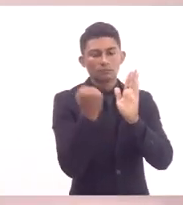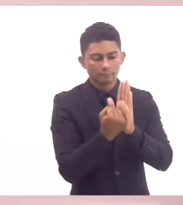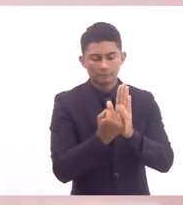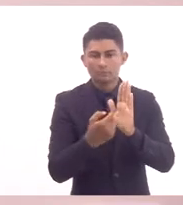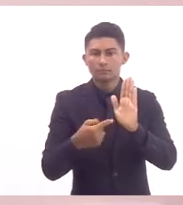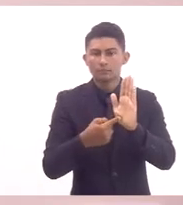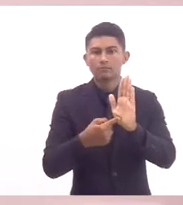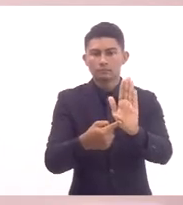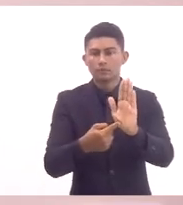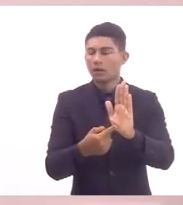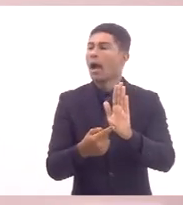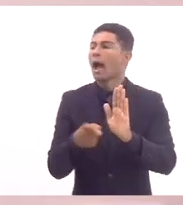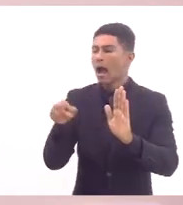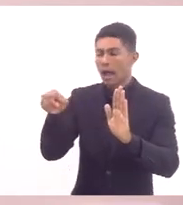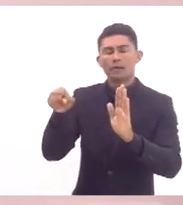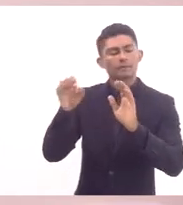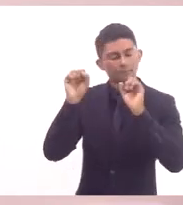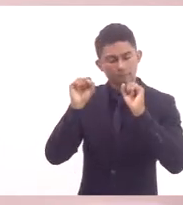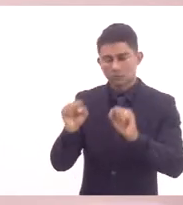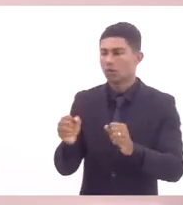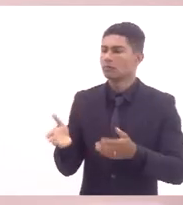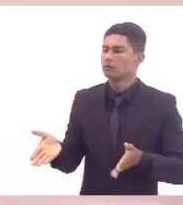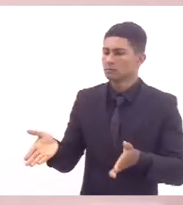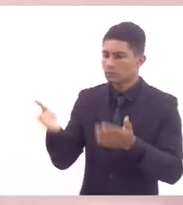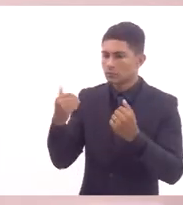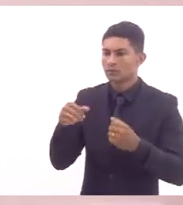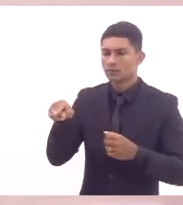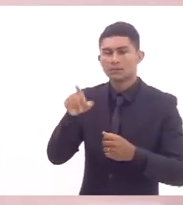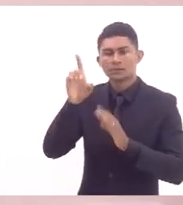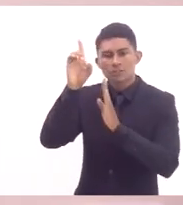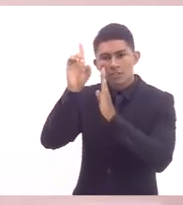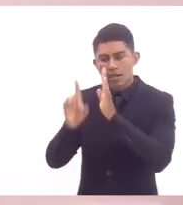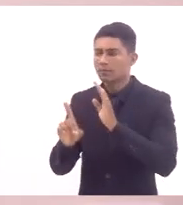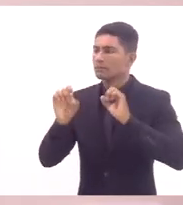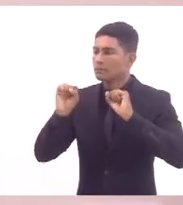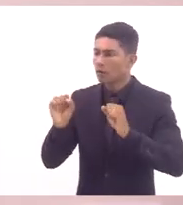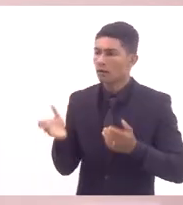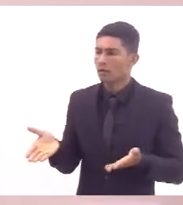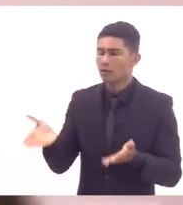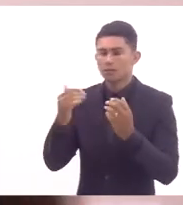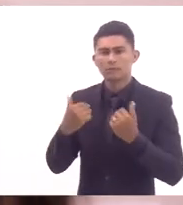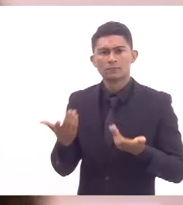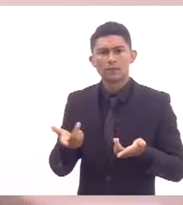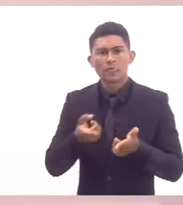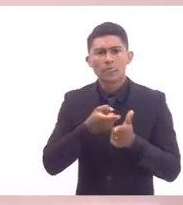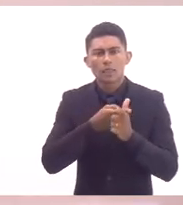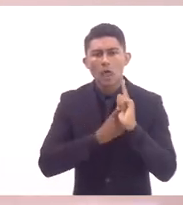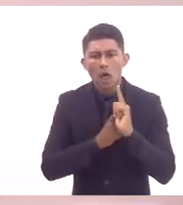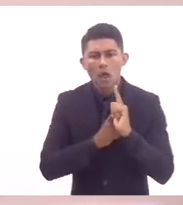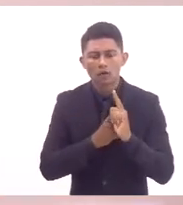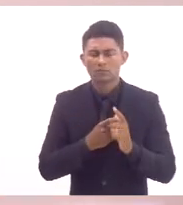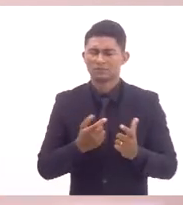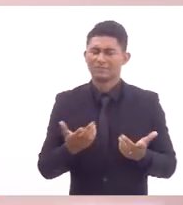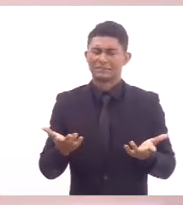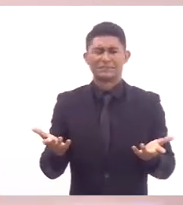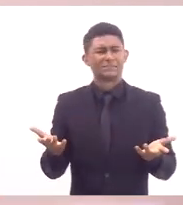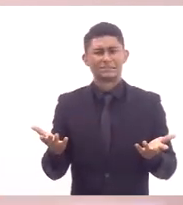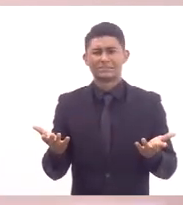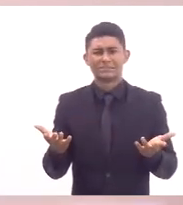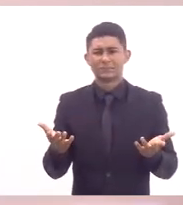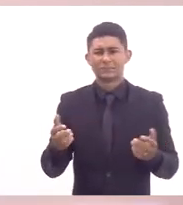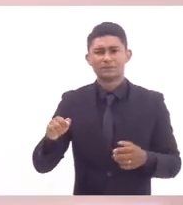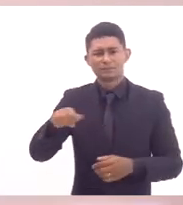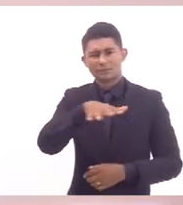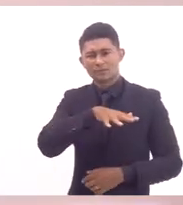autorização para que elas tivessem o seu direito atendido isso foi muito forte na